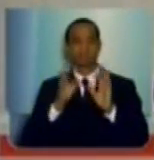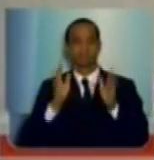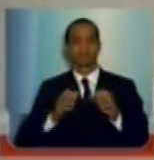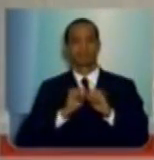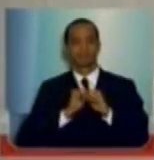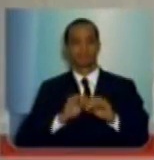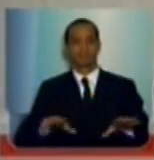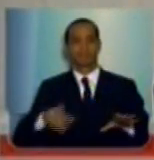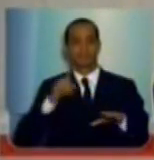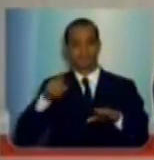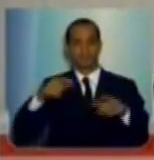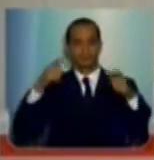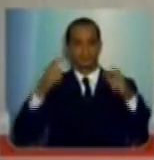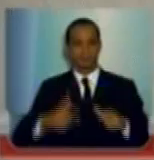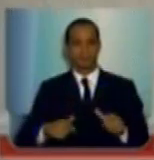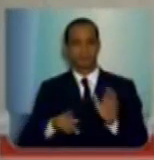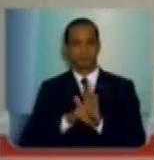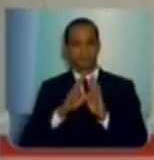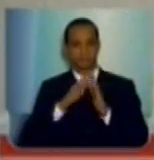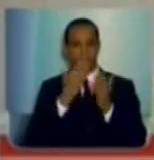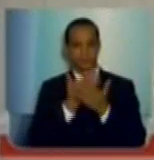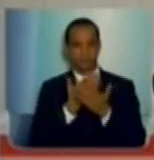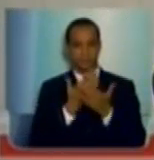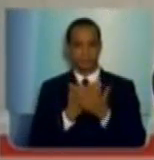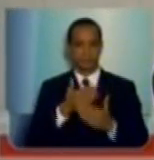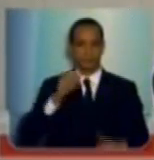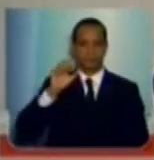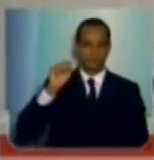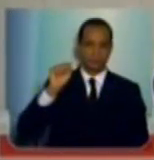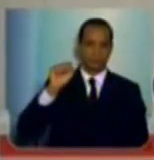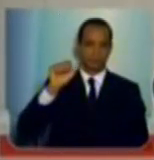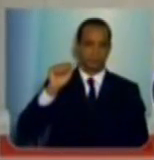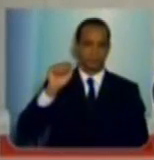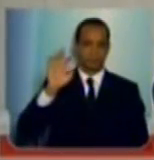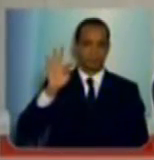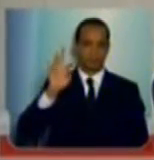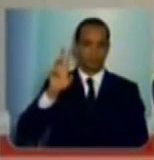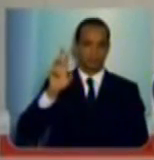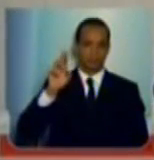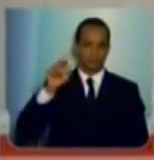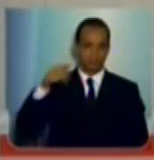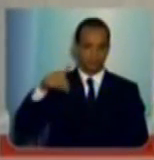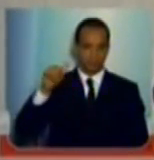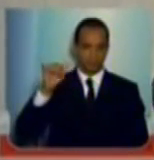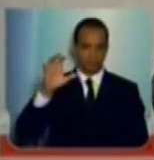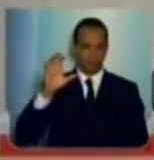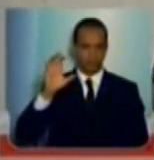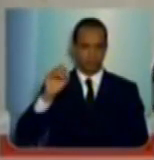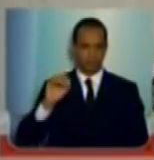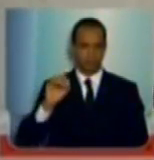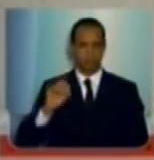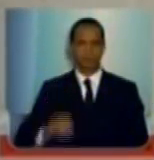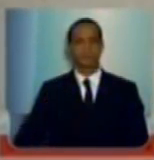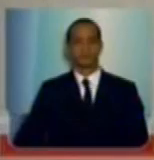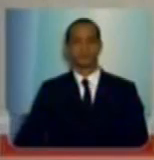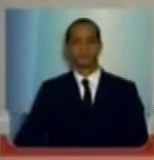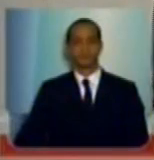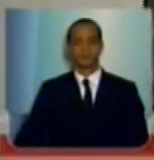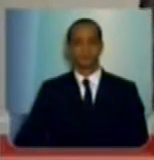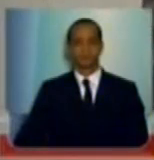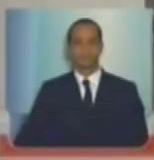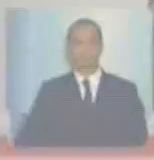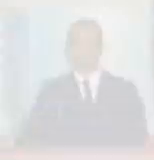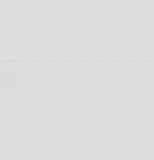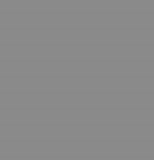tem assolado e prejudicado a Escola Municipal de Ensino Fundamental emf Saturnino